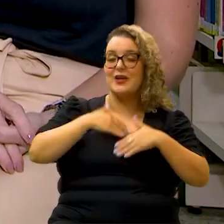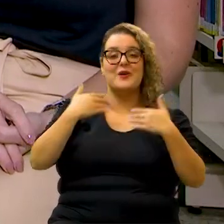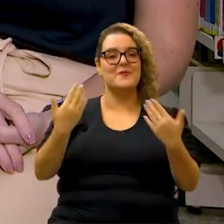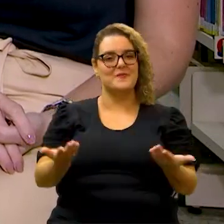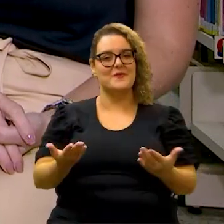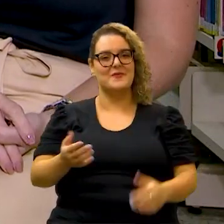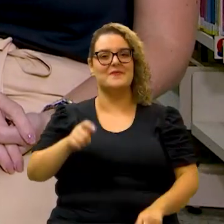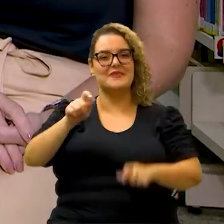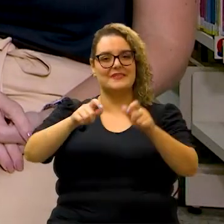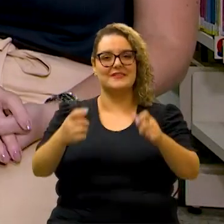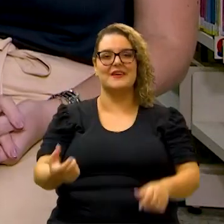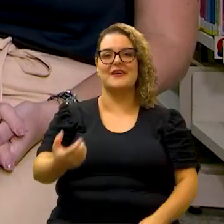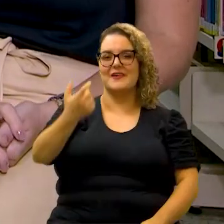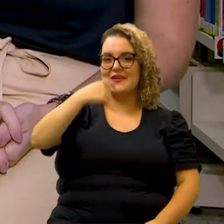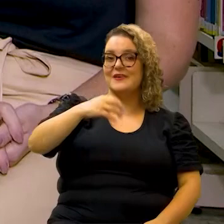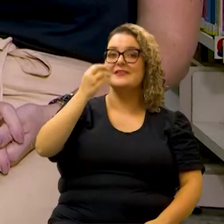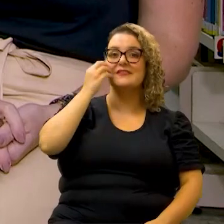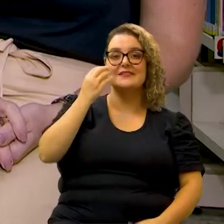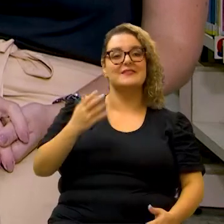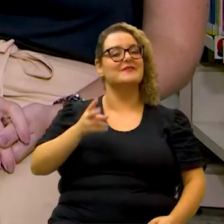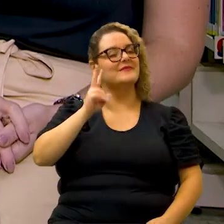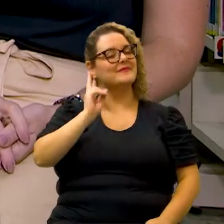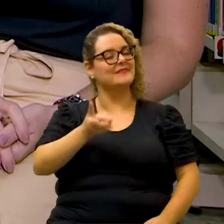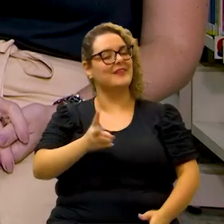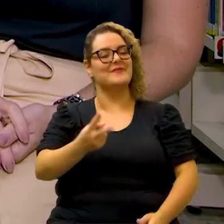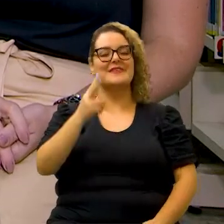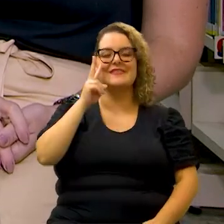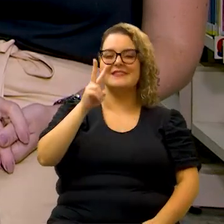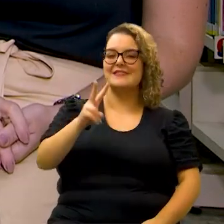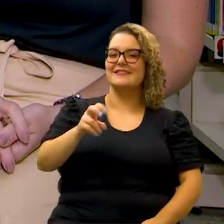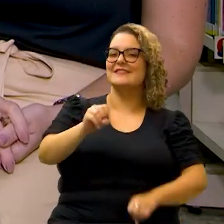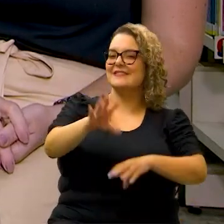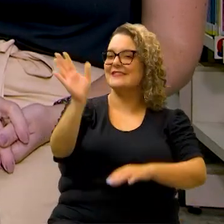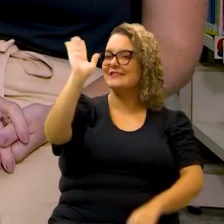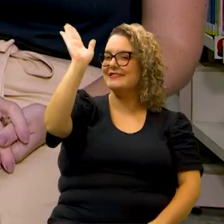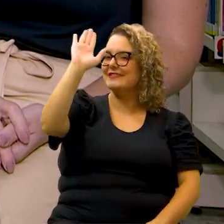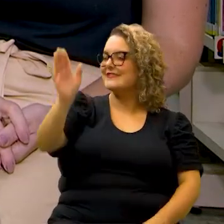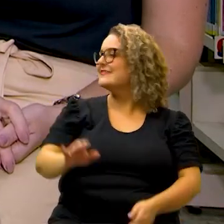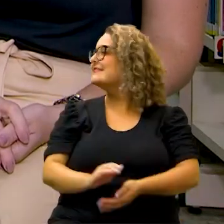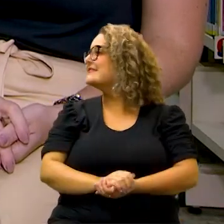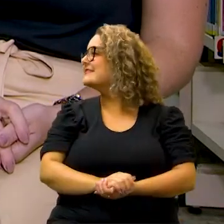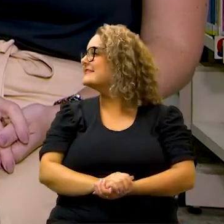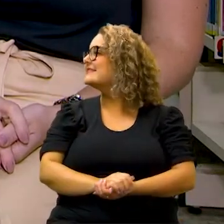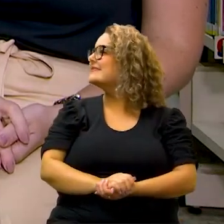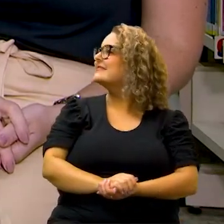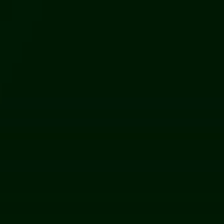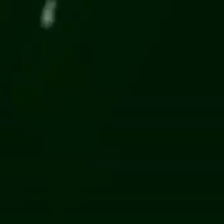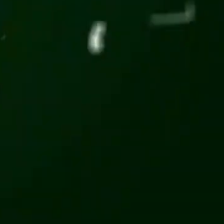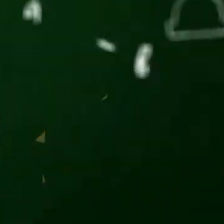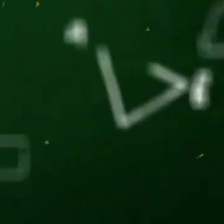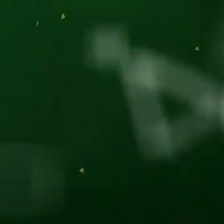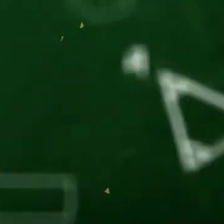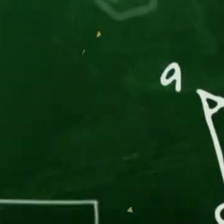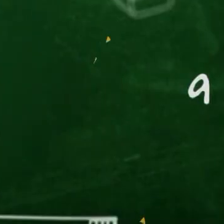muito bacana. Foi um prazer. Bom, pessoal, eu sou o André Aranha e já sabe, né? Tô sempre, de olho na educação. Tchau!